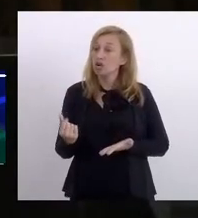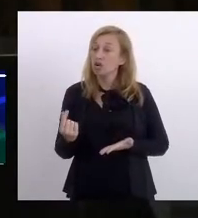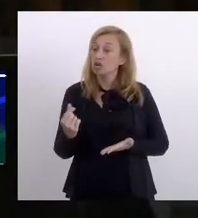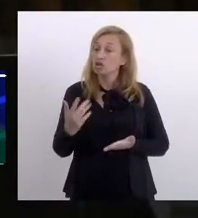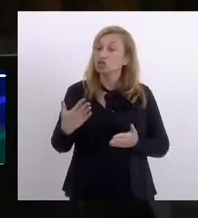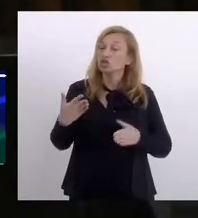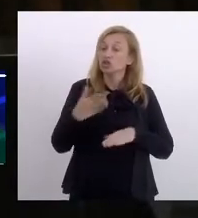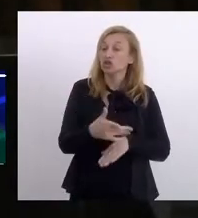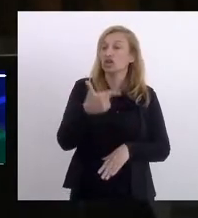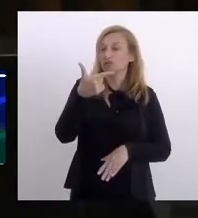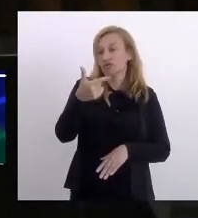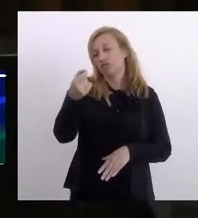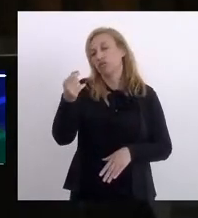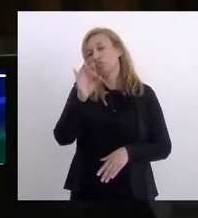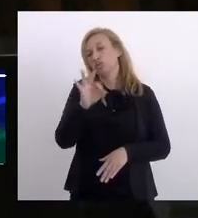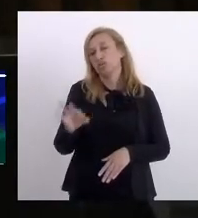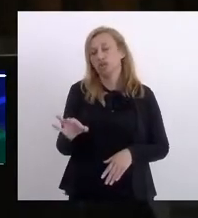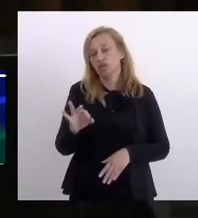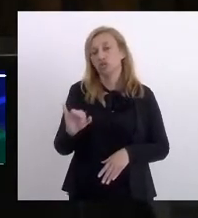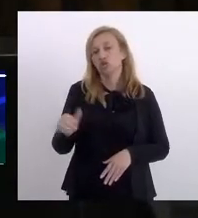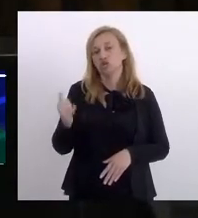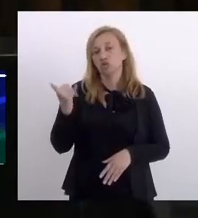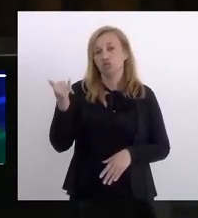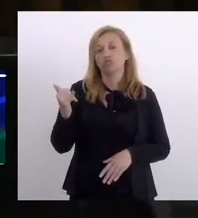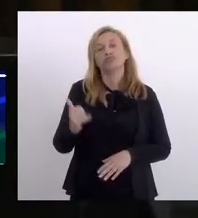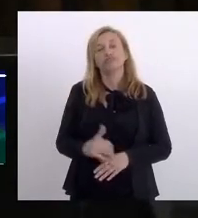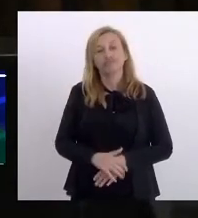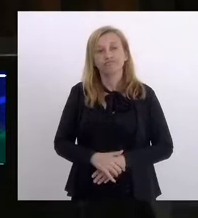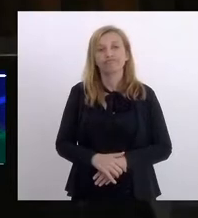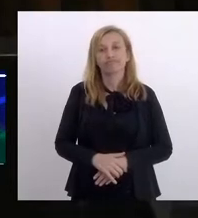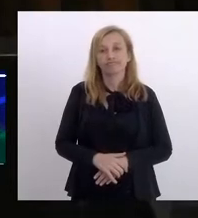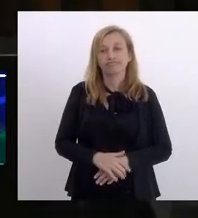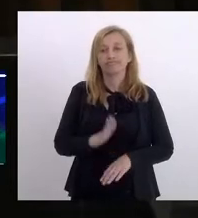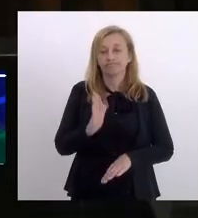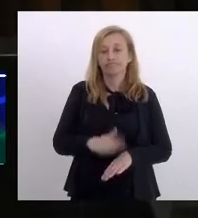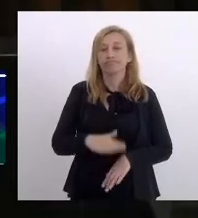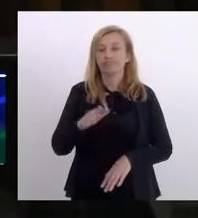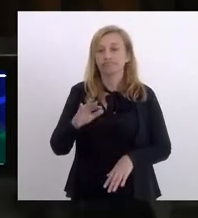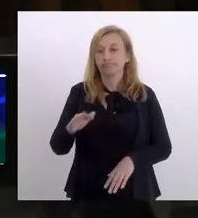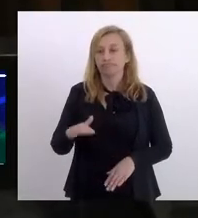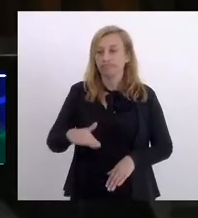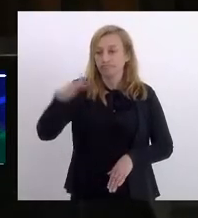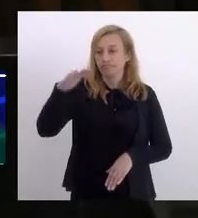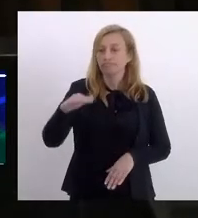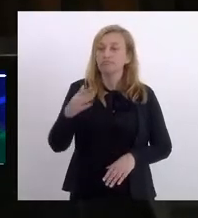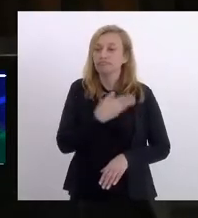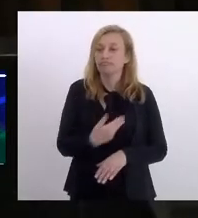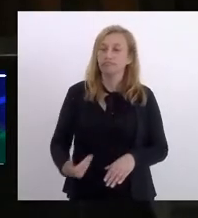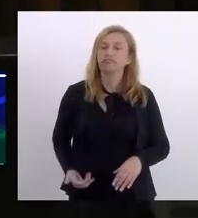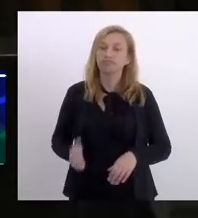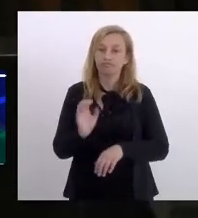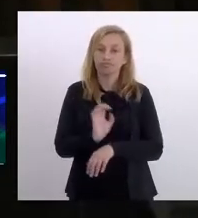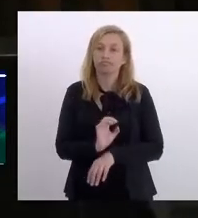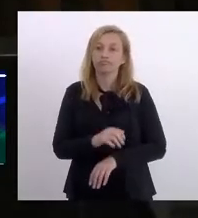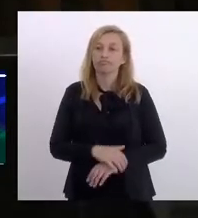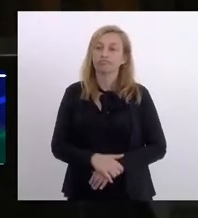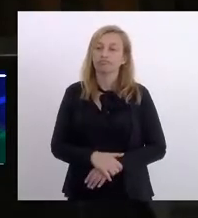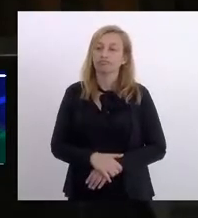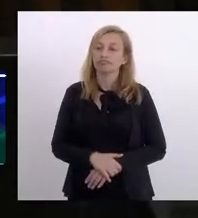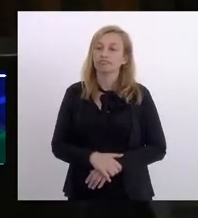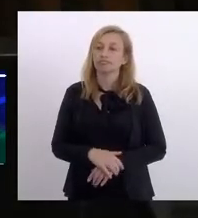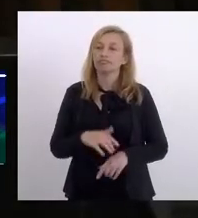a 20% de juros, taxas mais altas praticadas pelo governo do Estado e, no